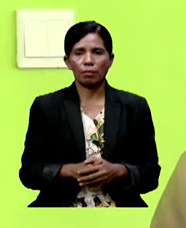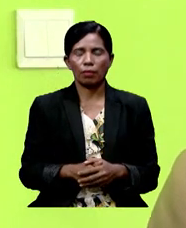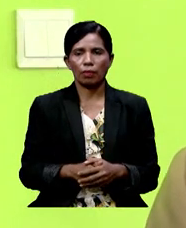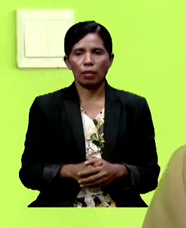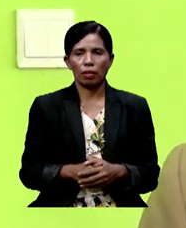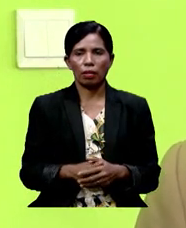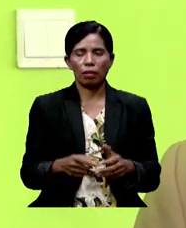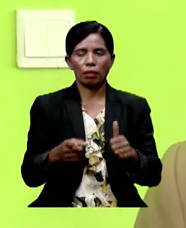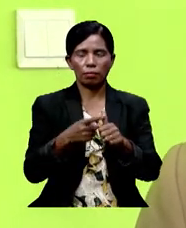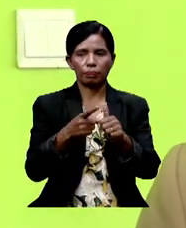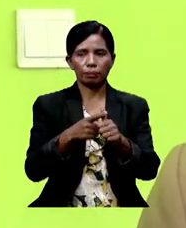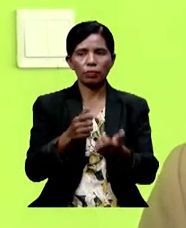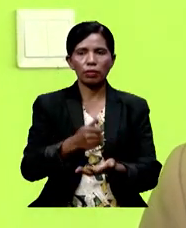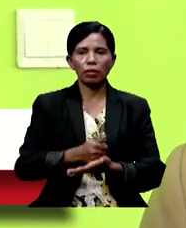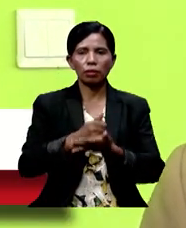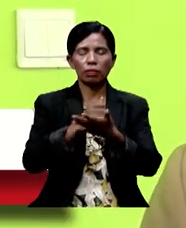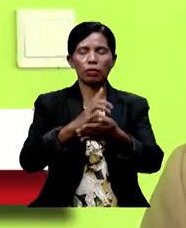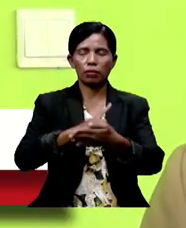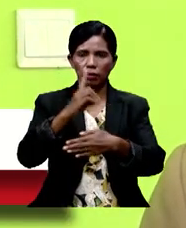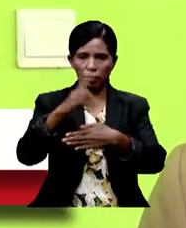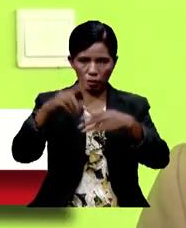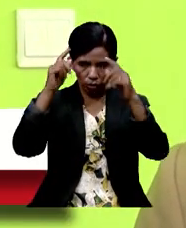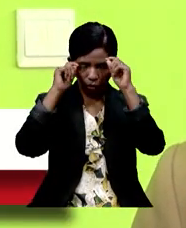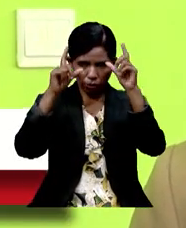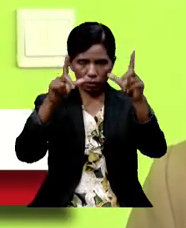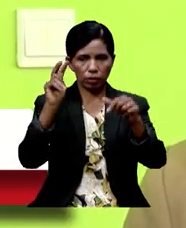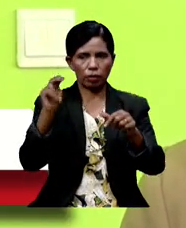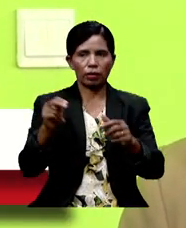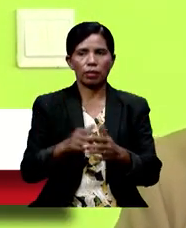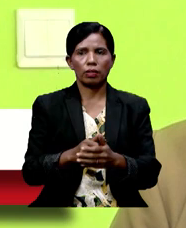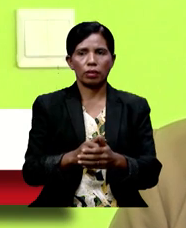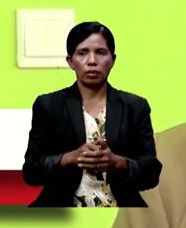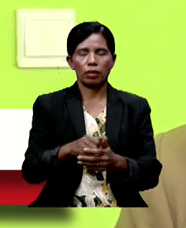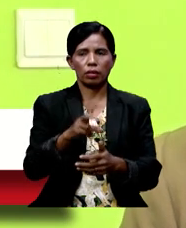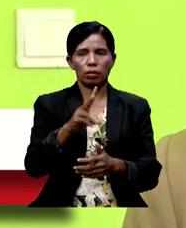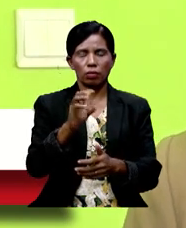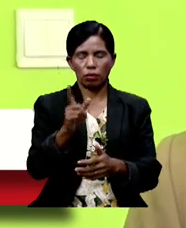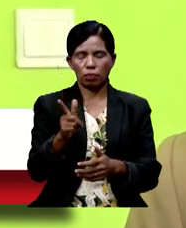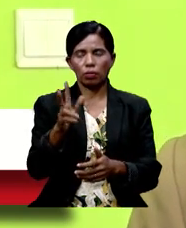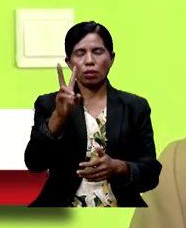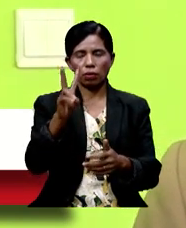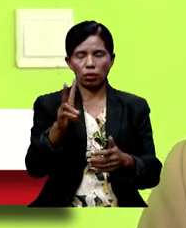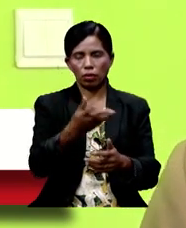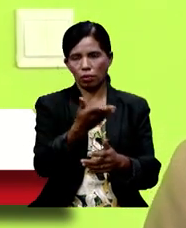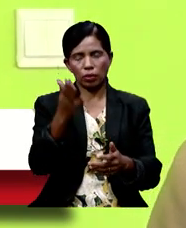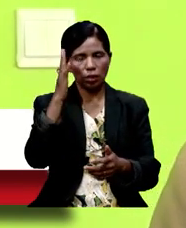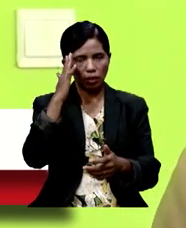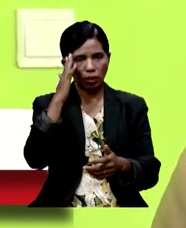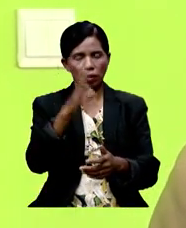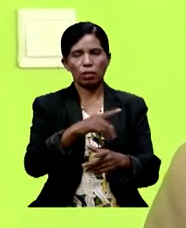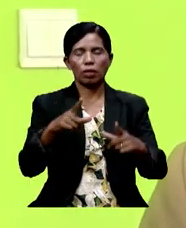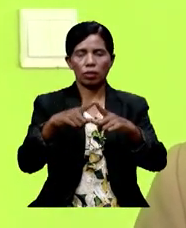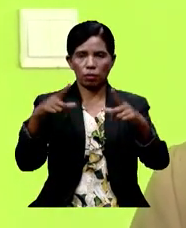início apoio ao desenvolvimento de Timor-Leste em Inian, desde 2000 até agora. Depois de ir até o